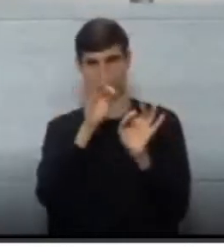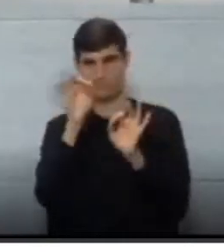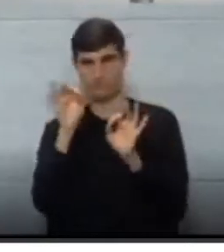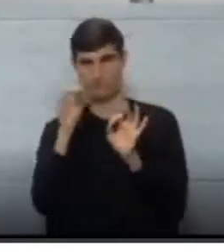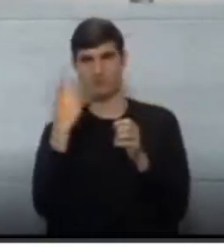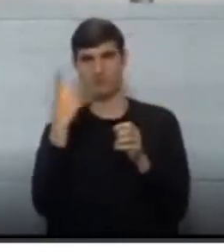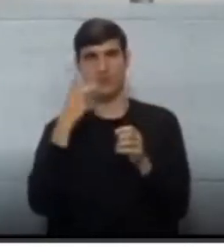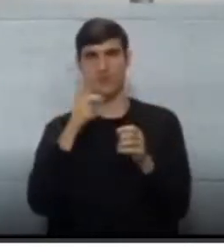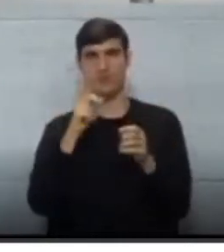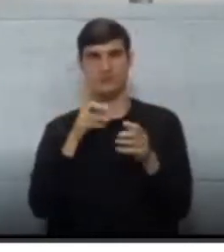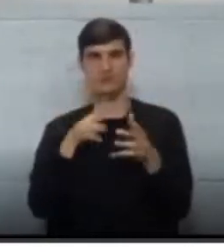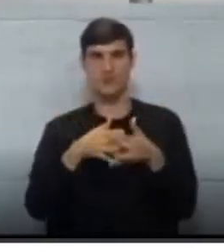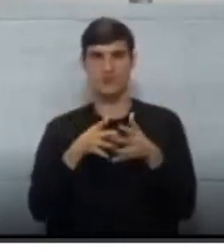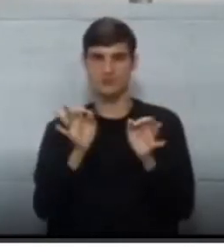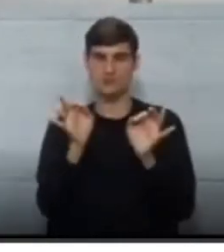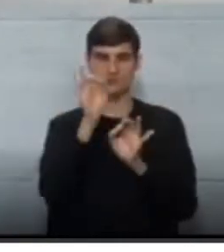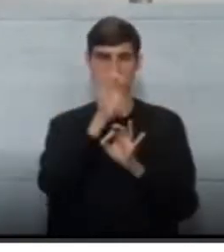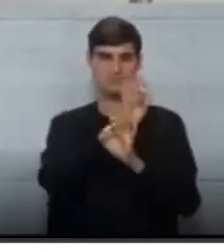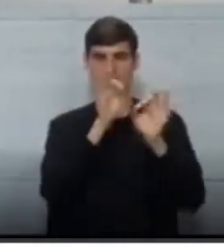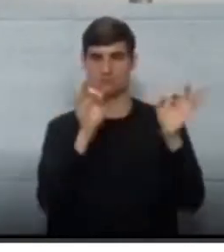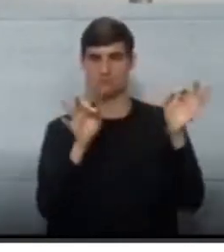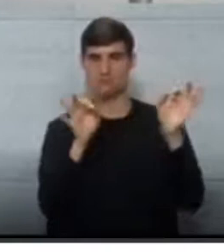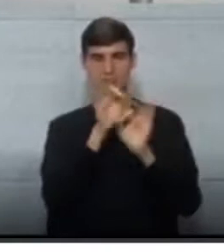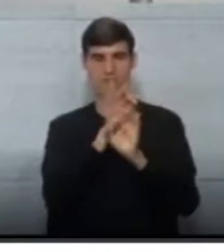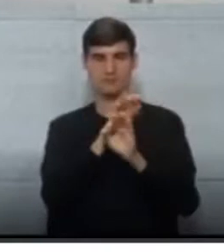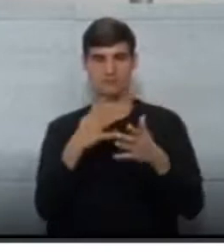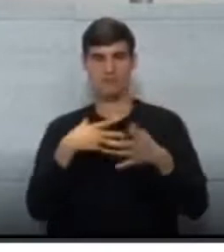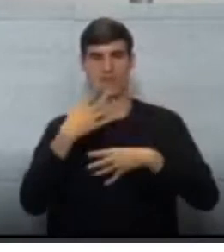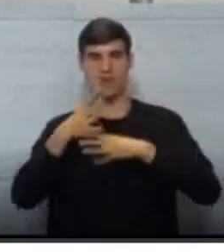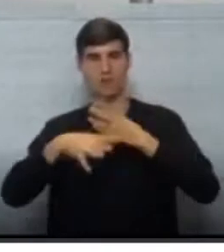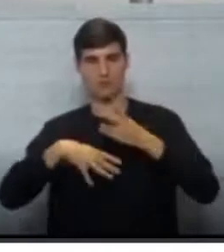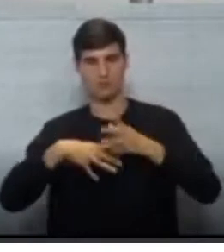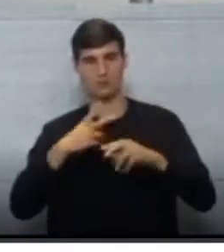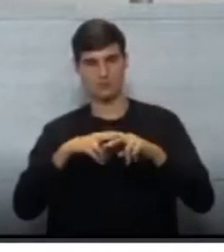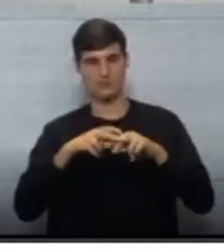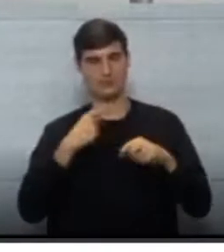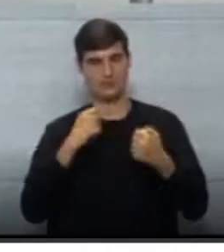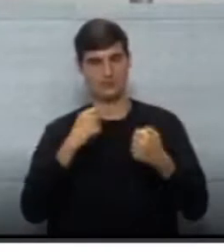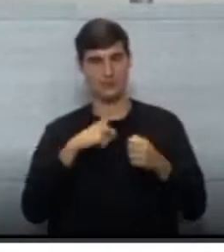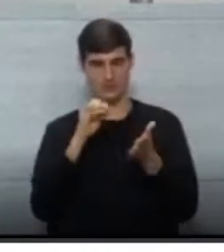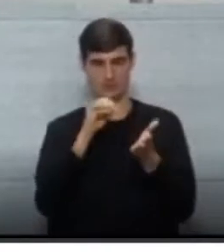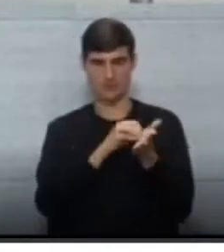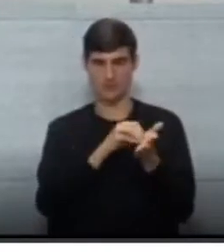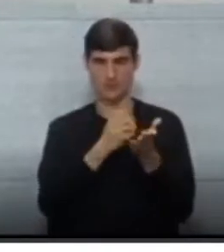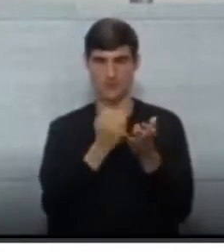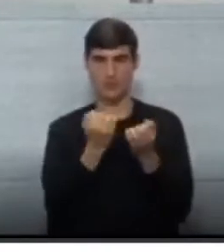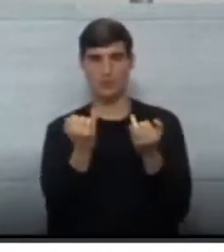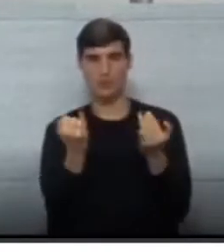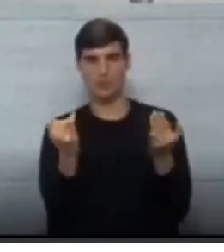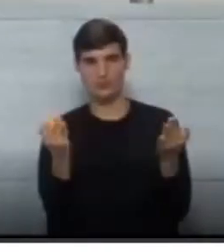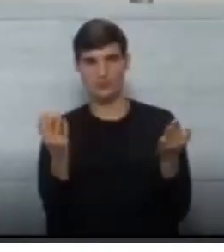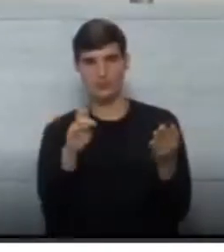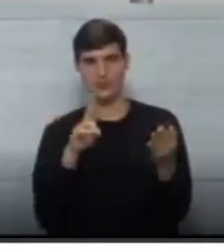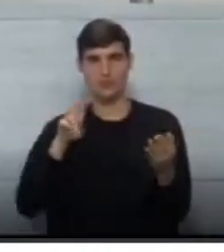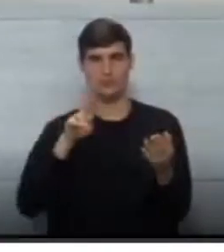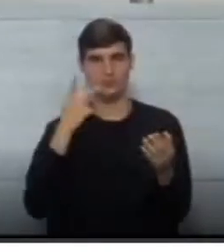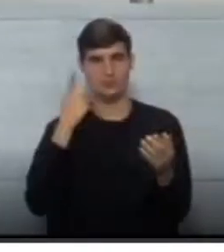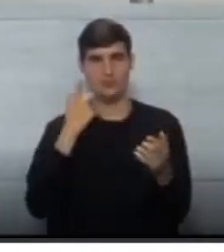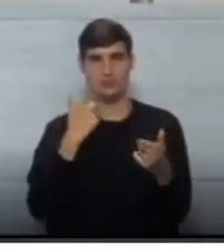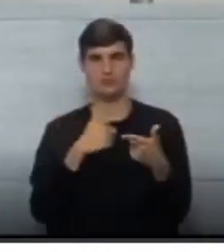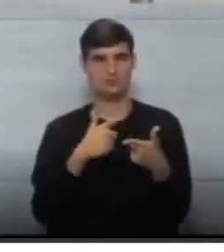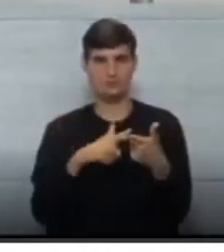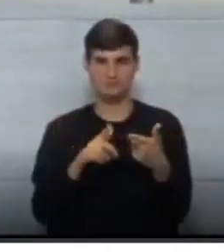10 a menos 3 e 10 a menos 4. Então, marcar os tubos com a concentração que vai ser utilizada, para que a gente não